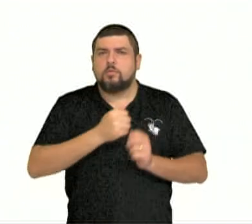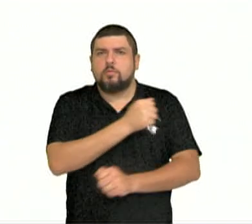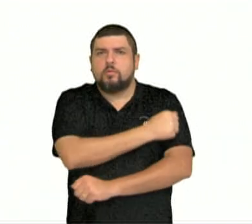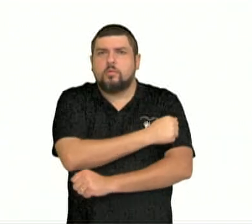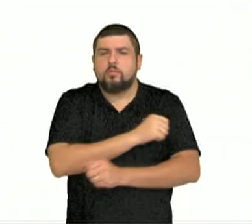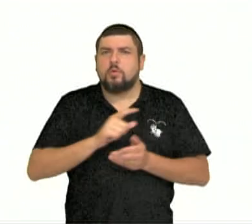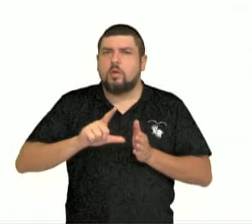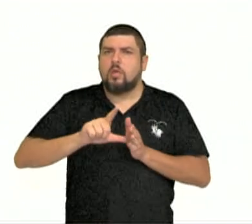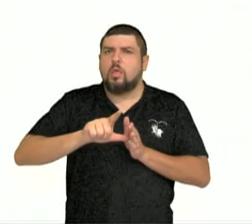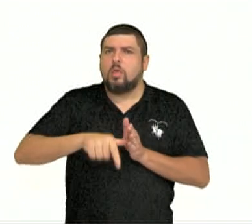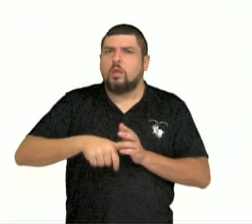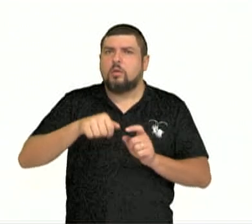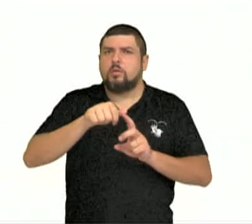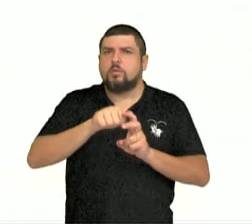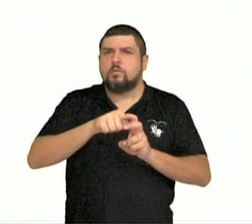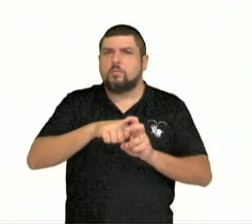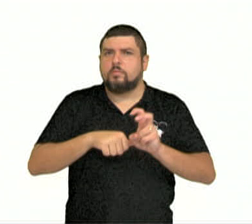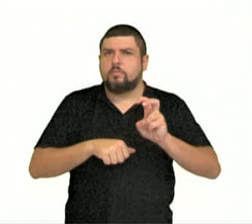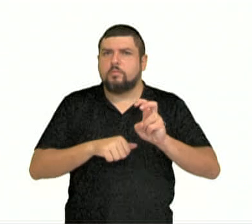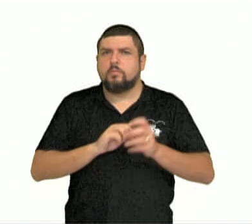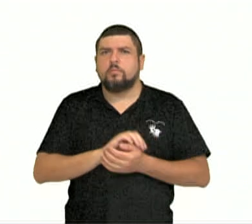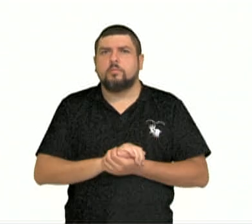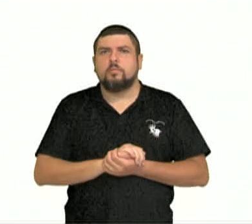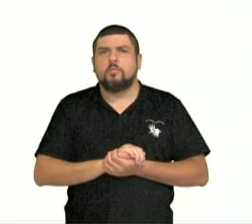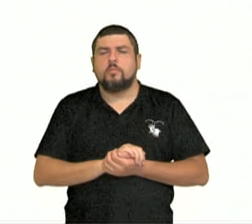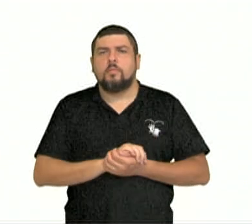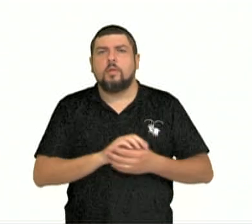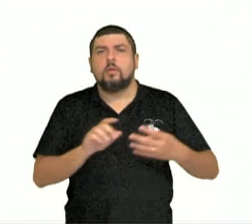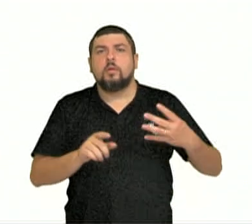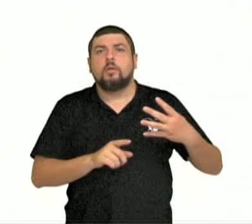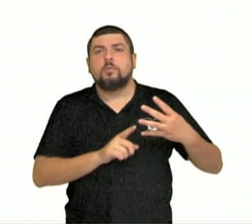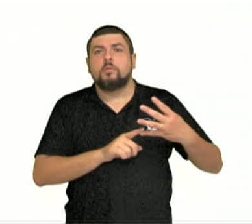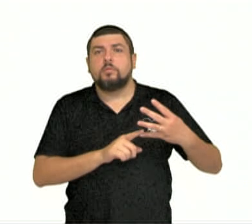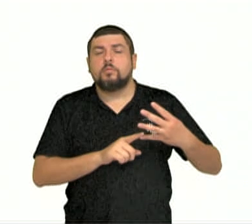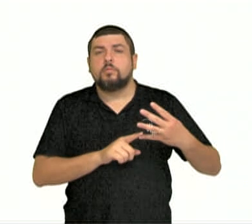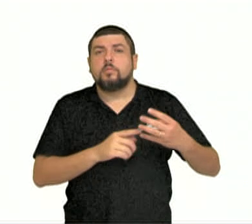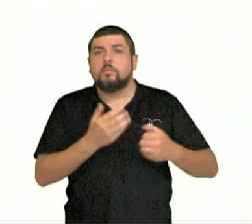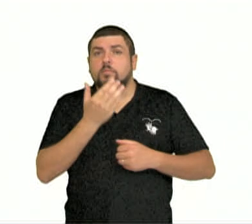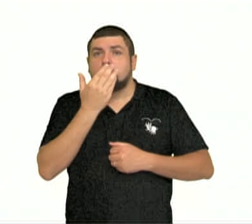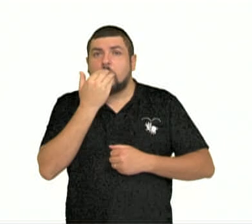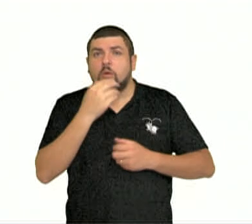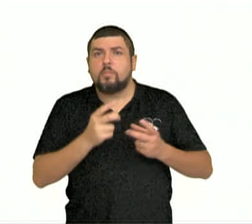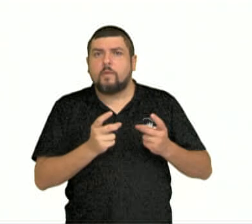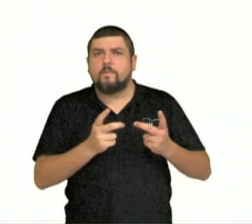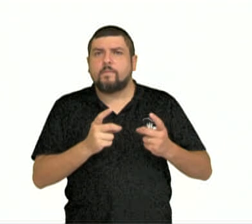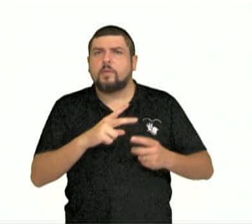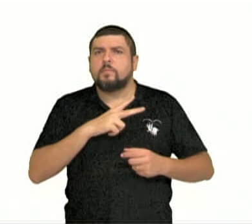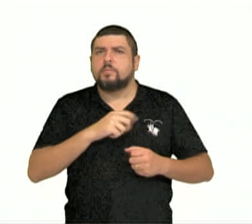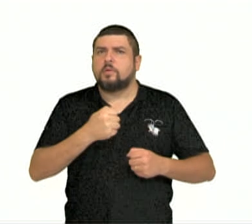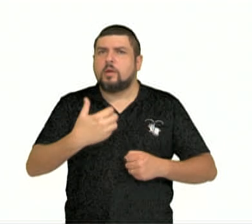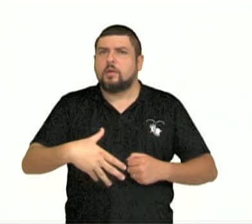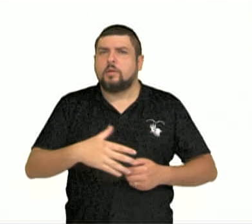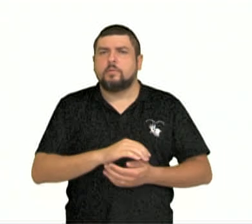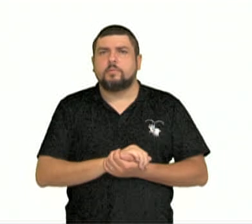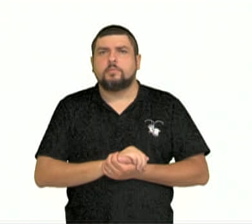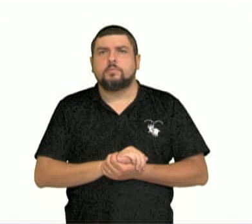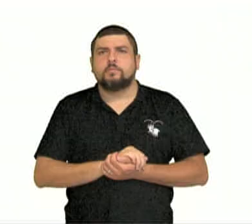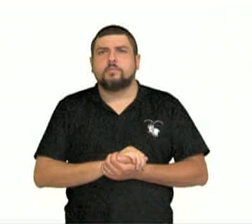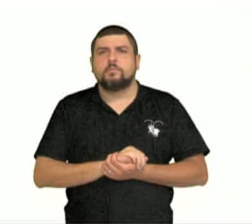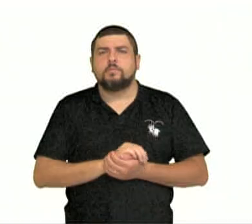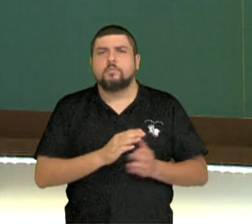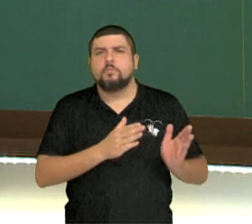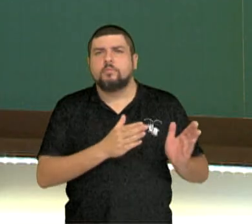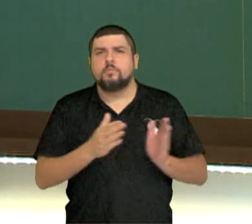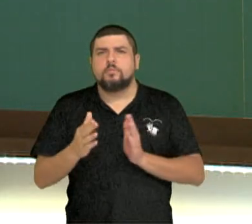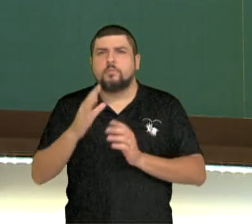meses. Auxílio alimentação. A comida é vendida muito cara. O que aprendemos? Lemos e interpretamos